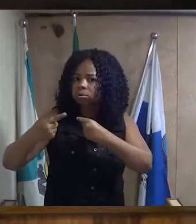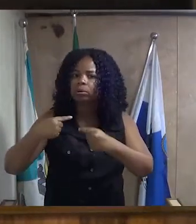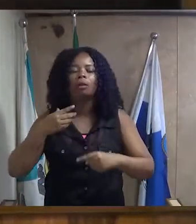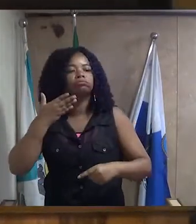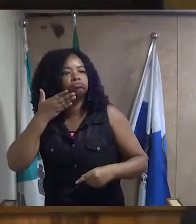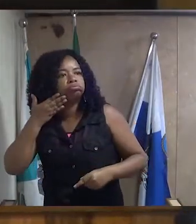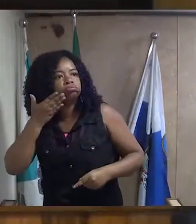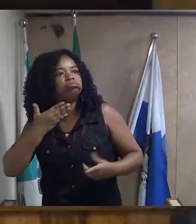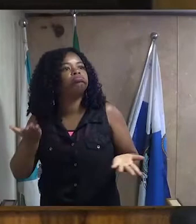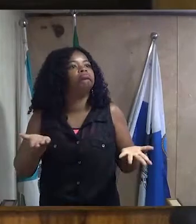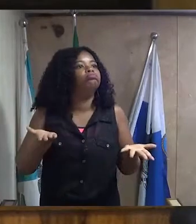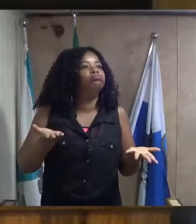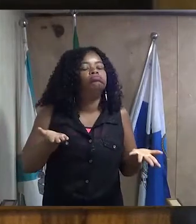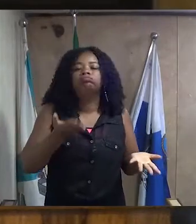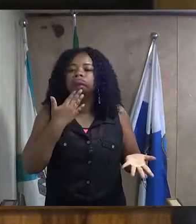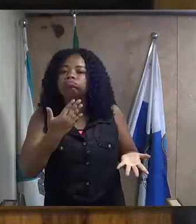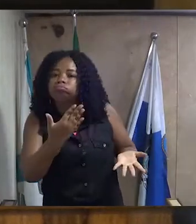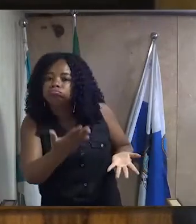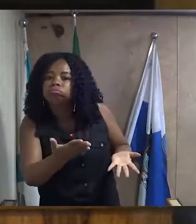propostas.